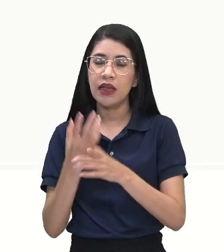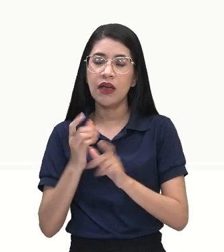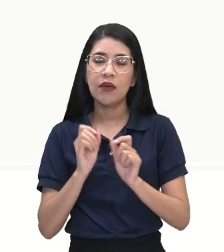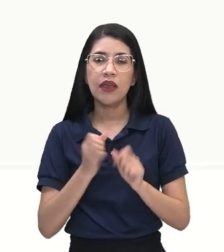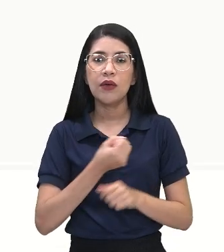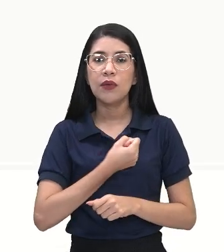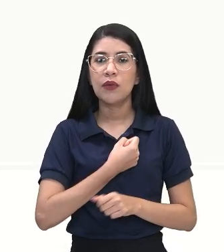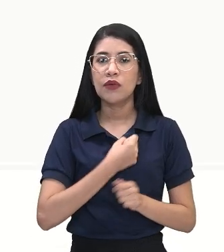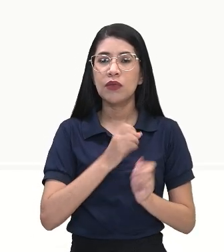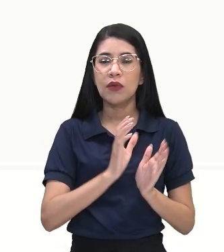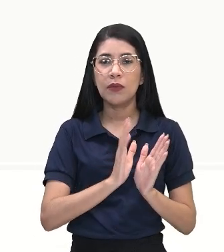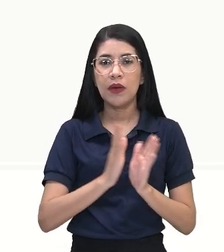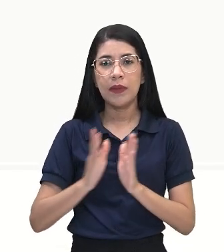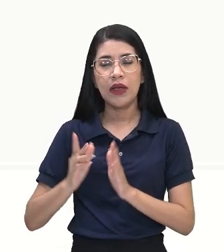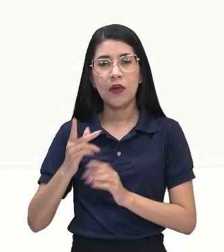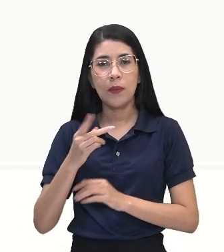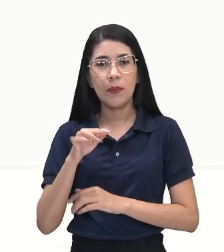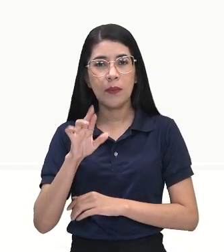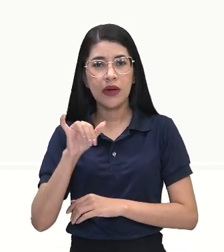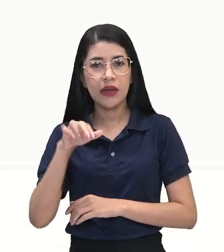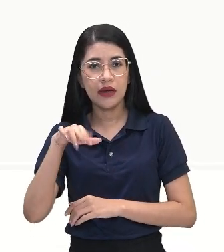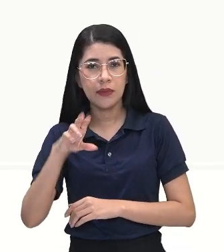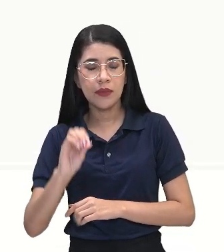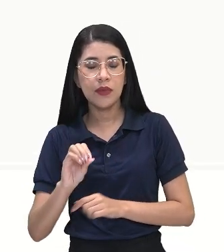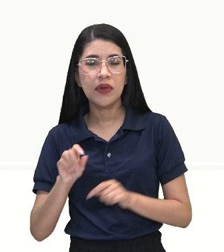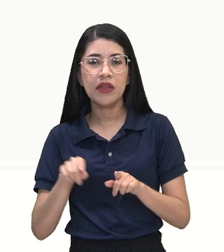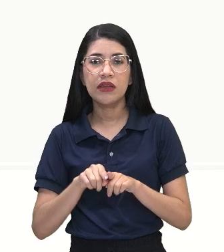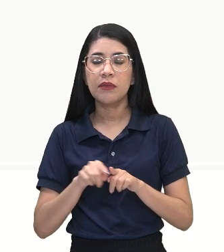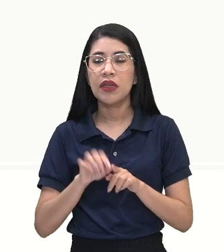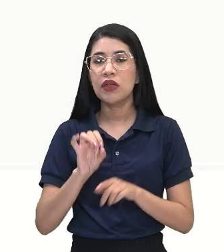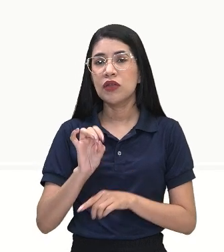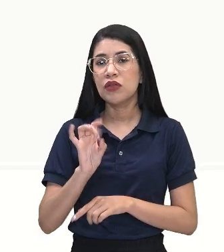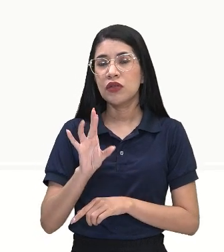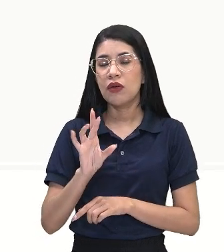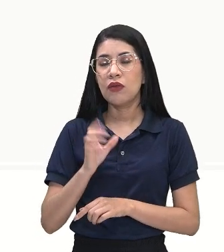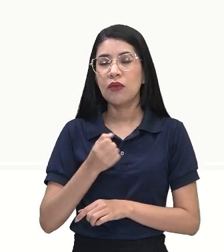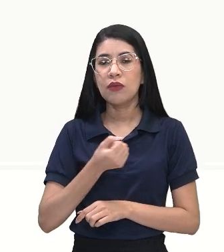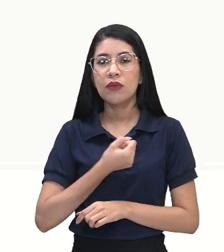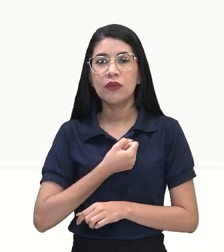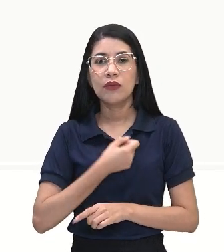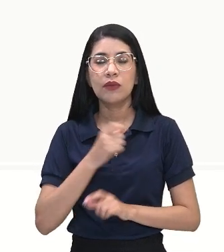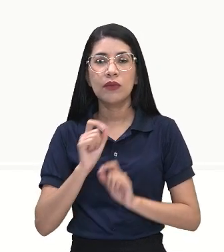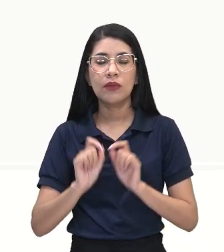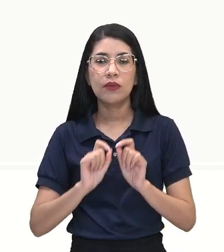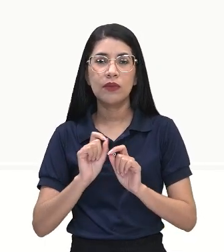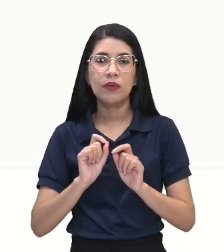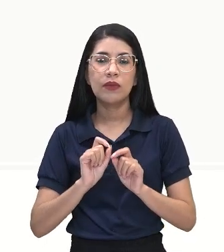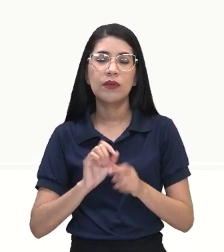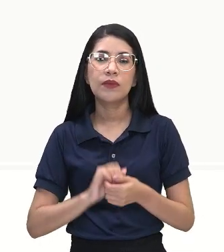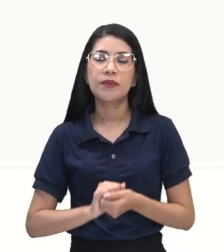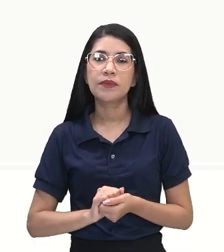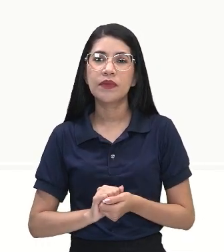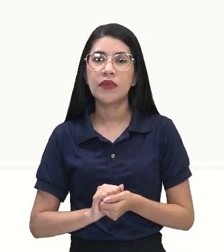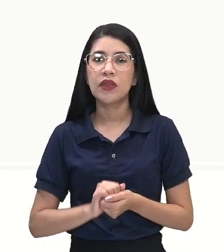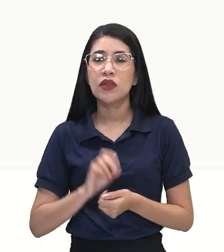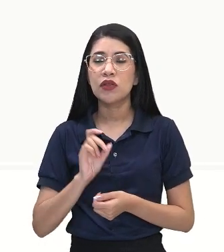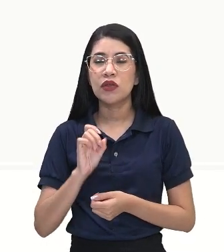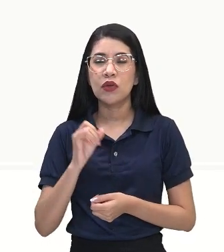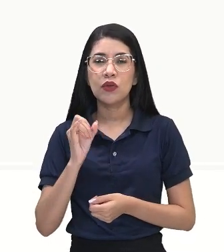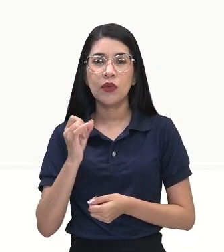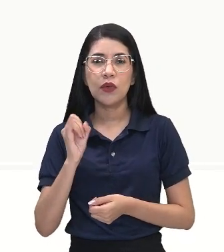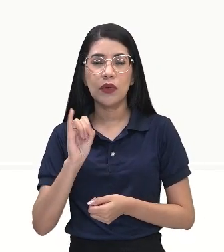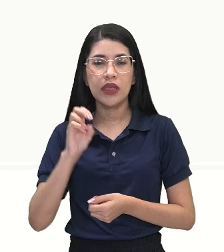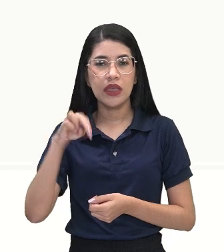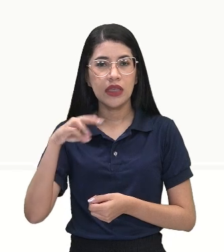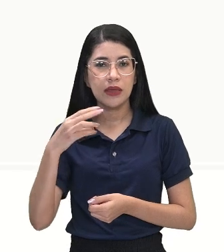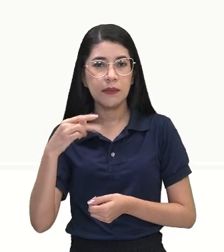com números primos. Eu posso formar uma sequência de números somente com números ímpares.